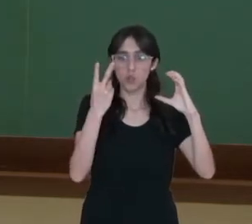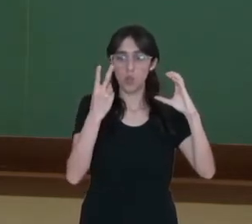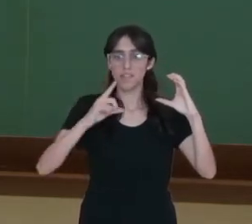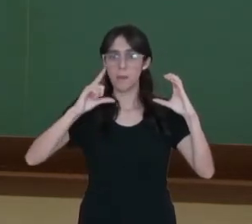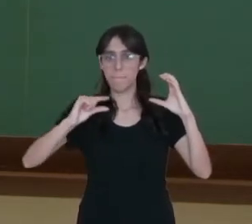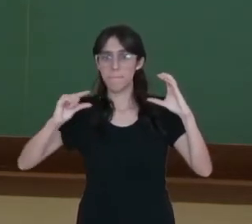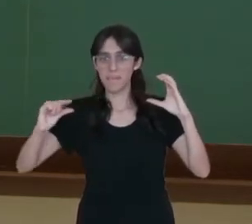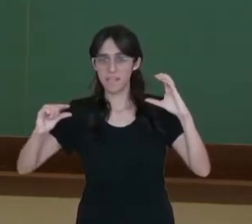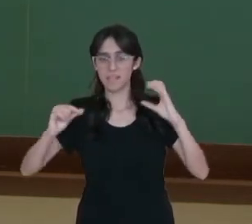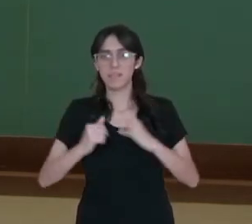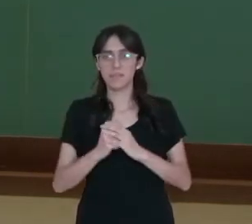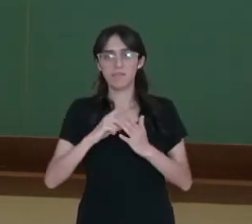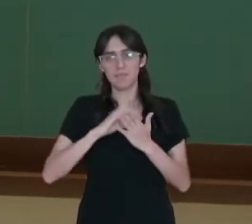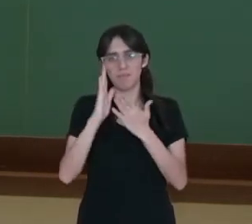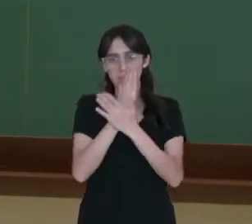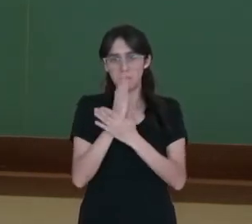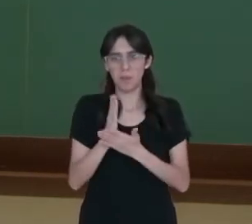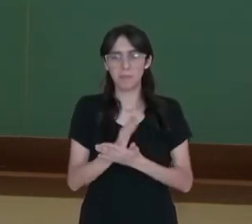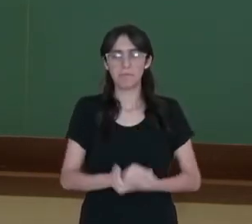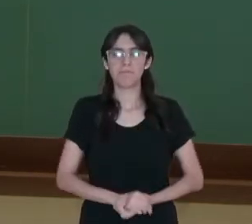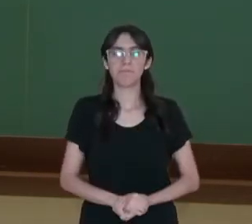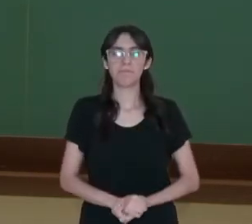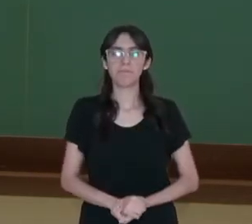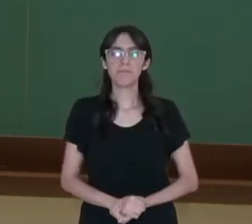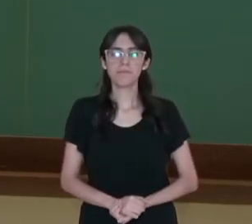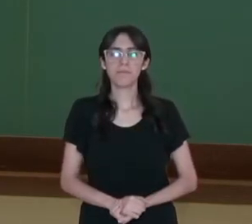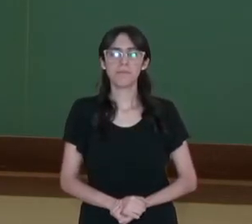separado 2 grandes e 2 pequenas.